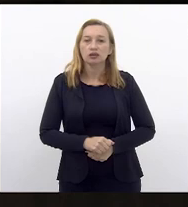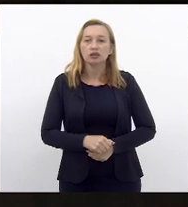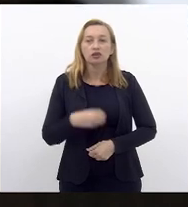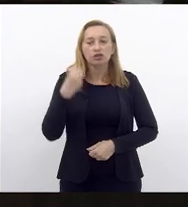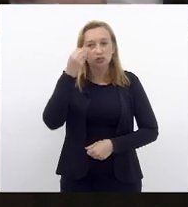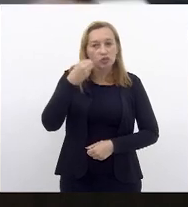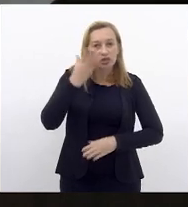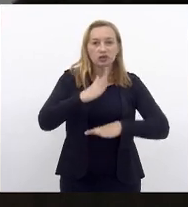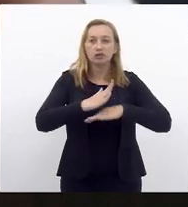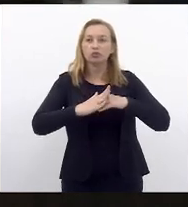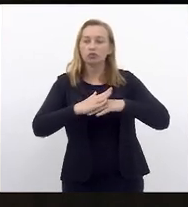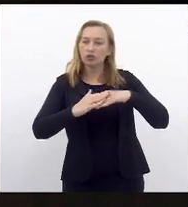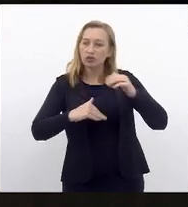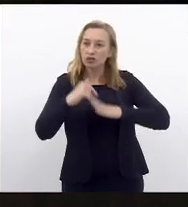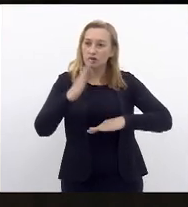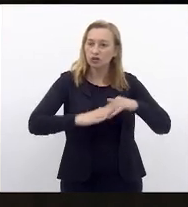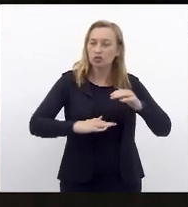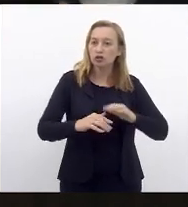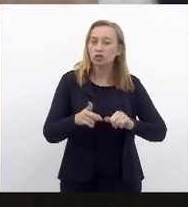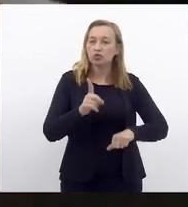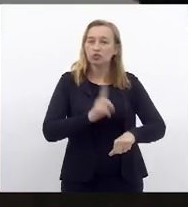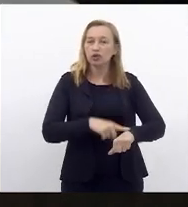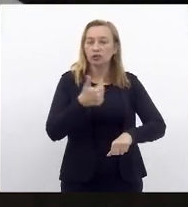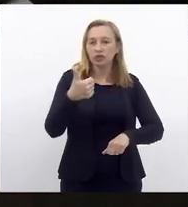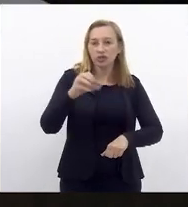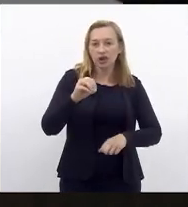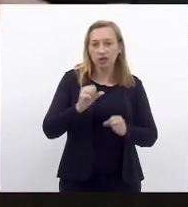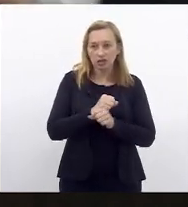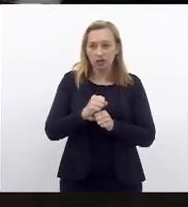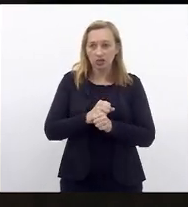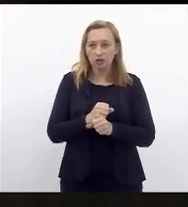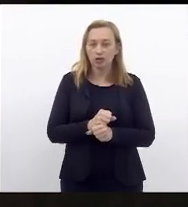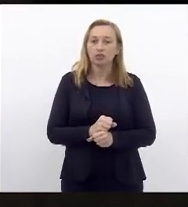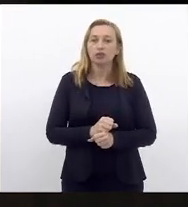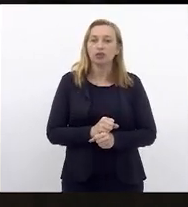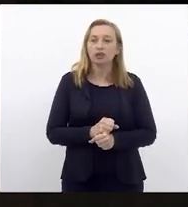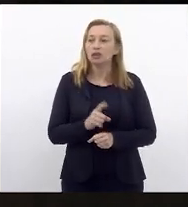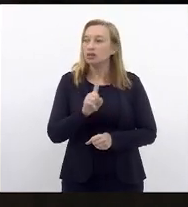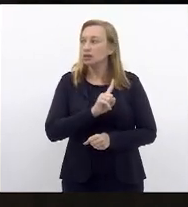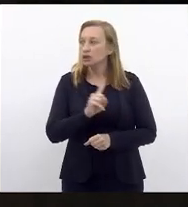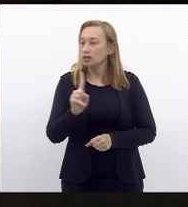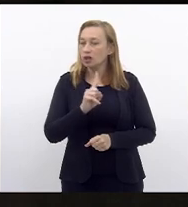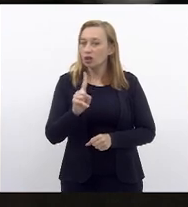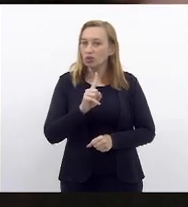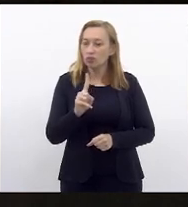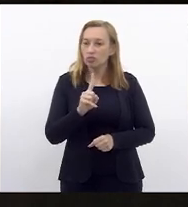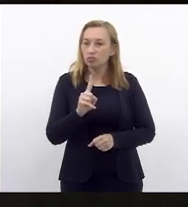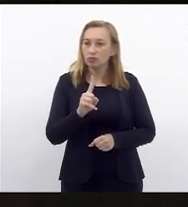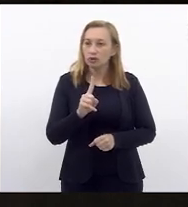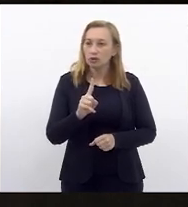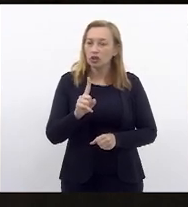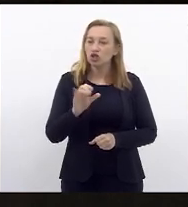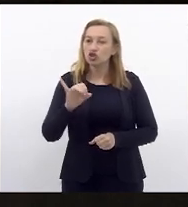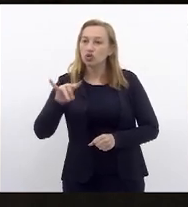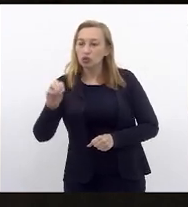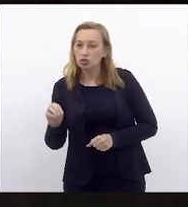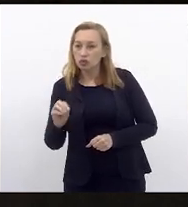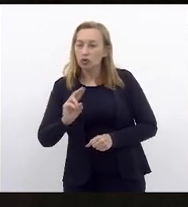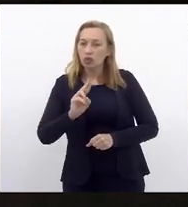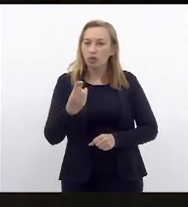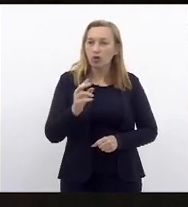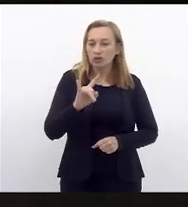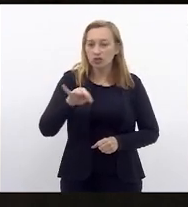experiência profissional compatível por prazo superior a 10 anos. Não participar como sócio, acionista